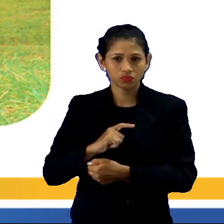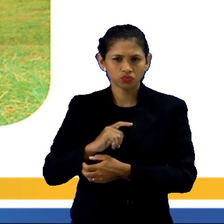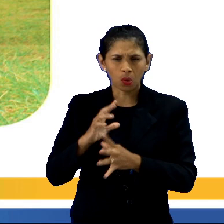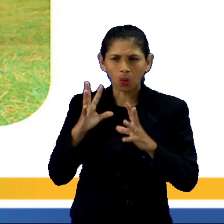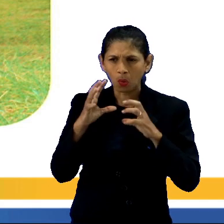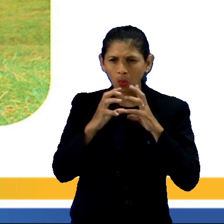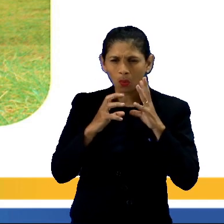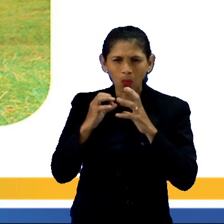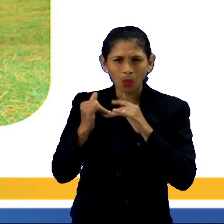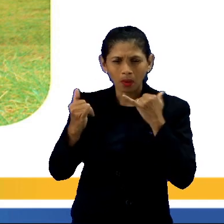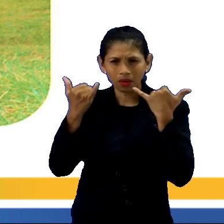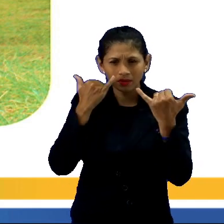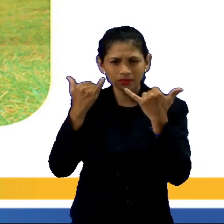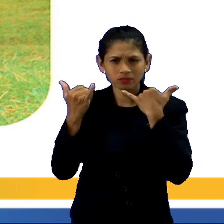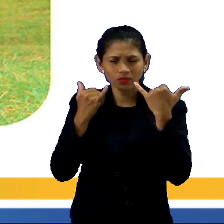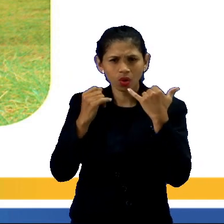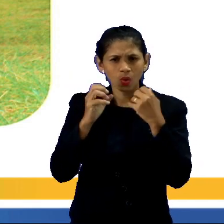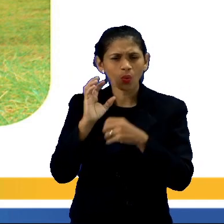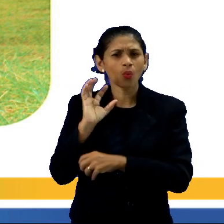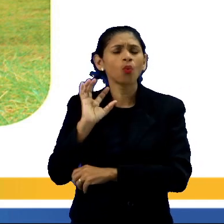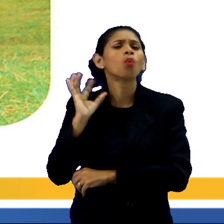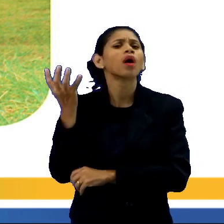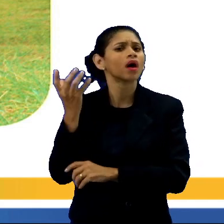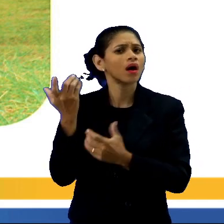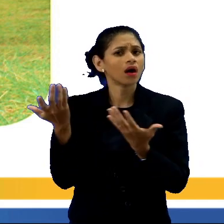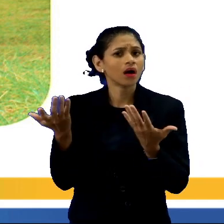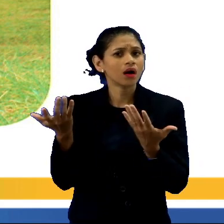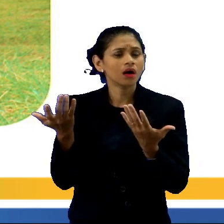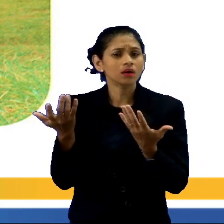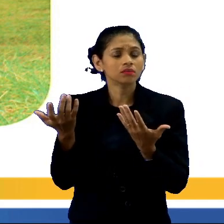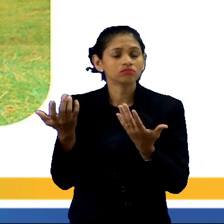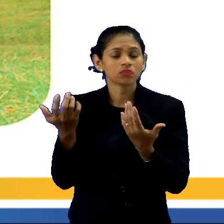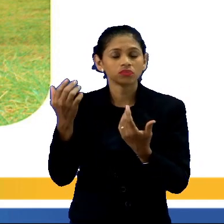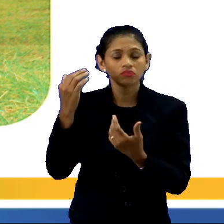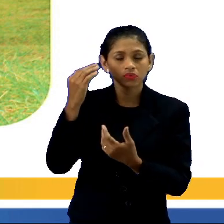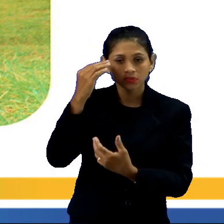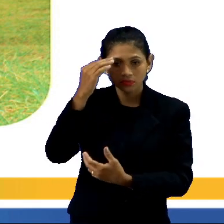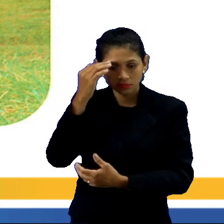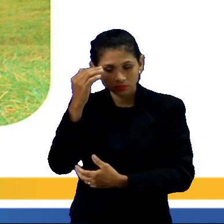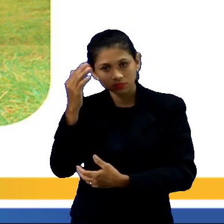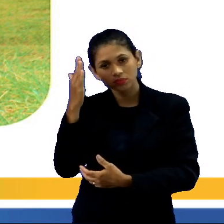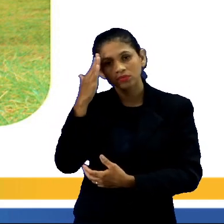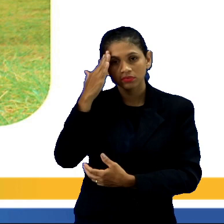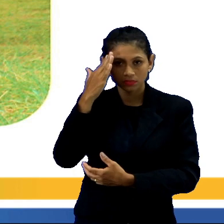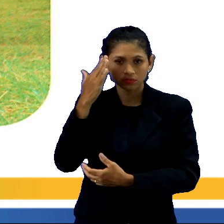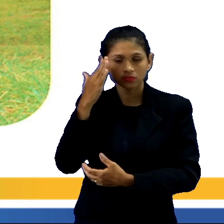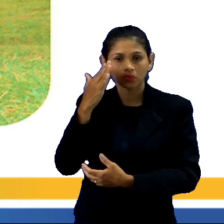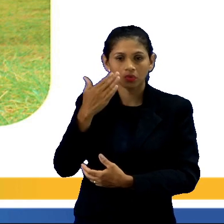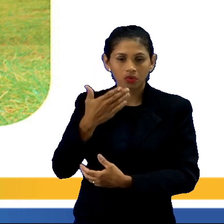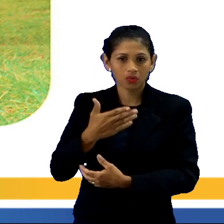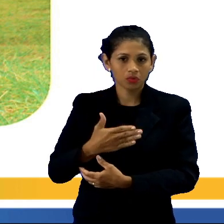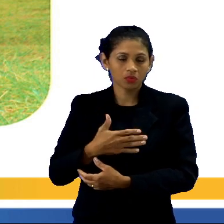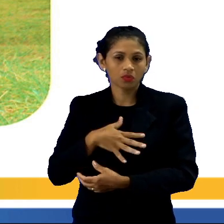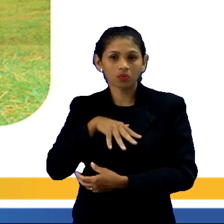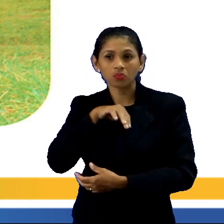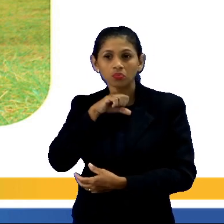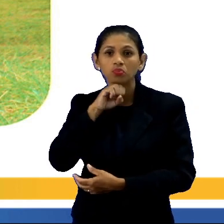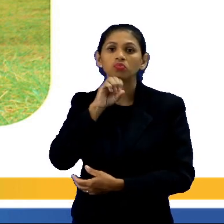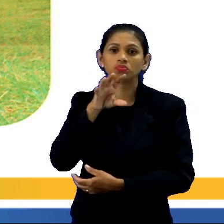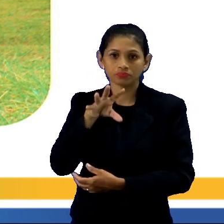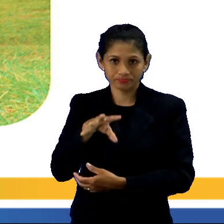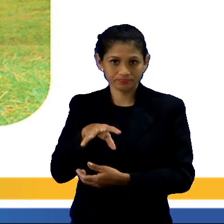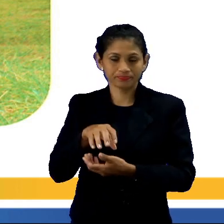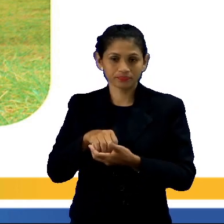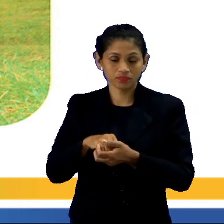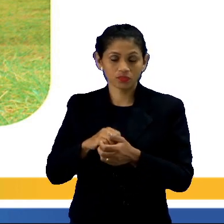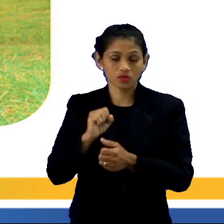de informações, o que pode acontecer? A gente pode se sentir tonto, pode sentir também enjoos temporários. E isso só vai